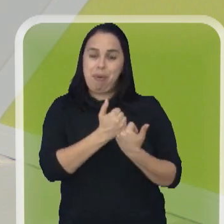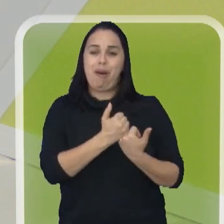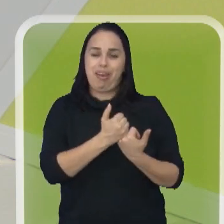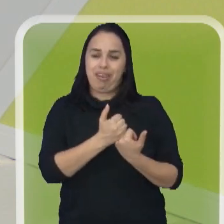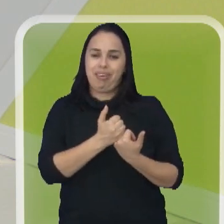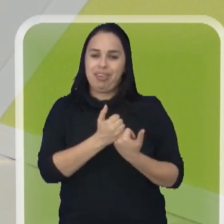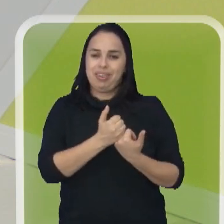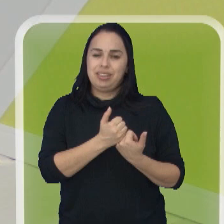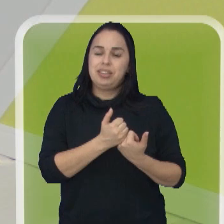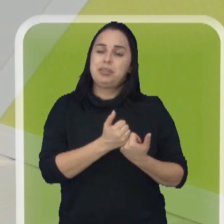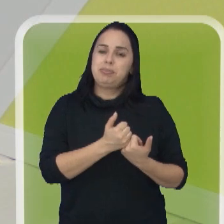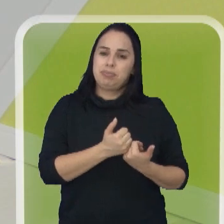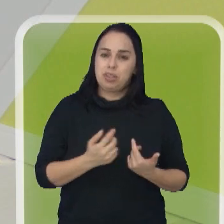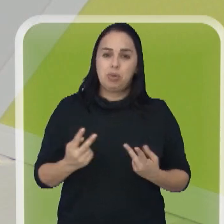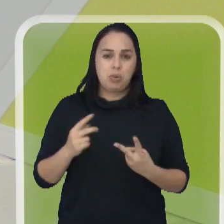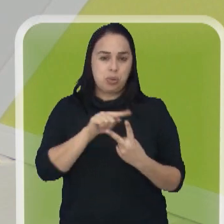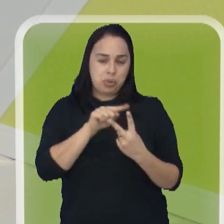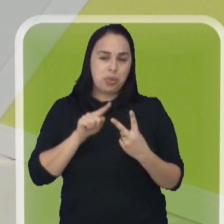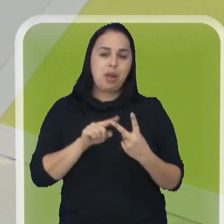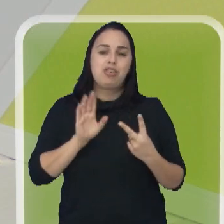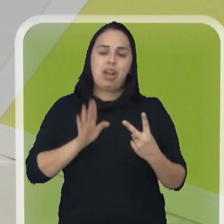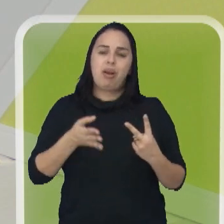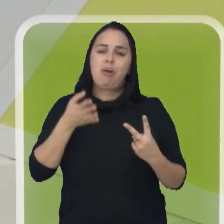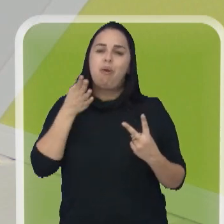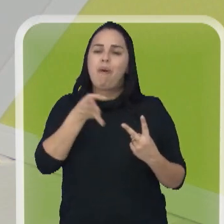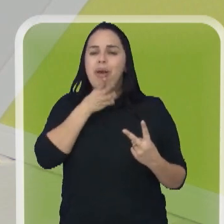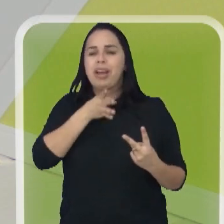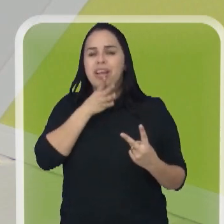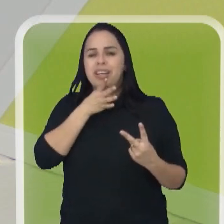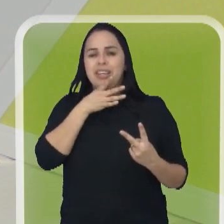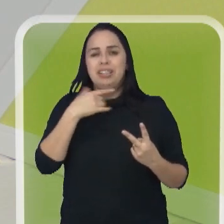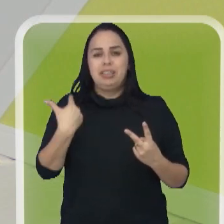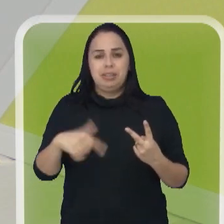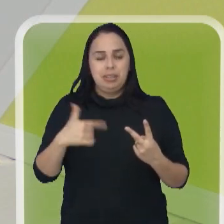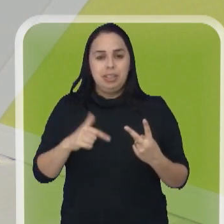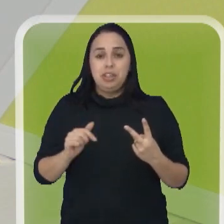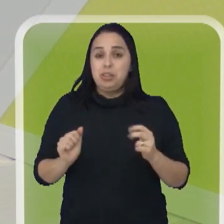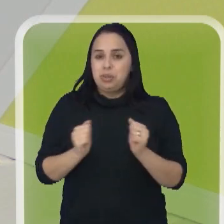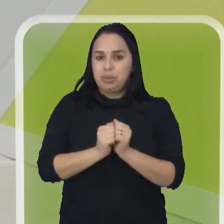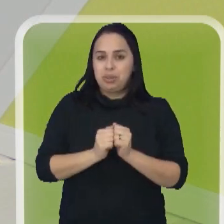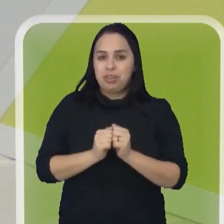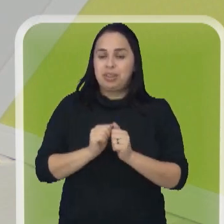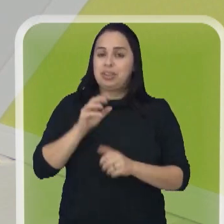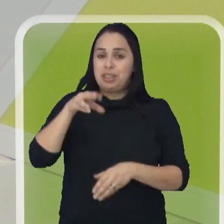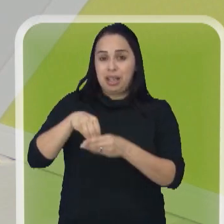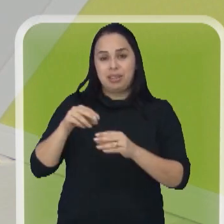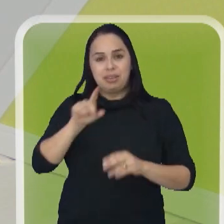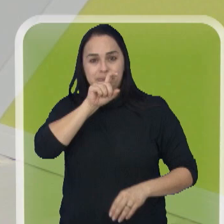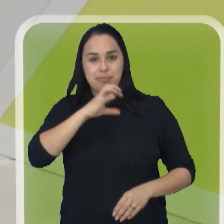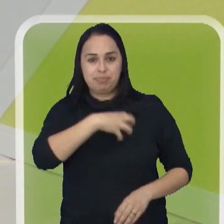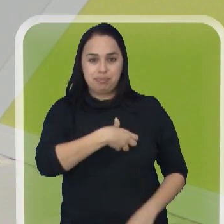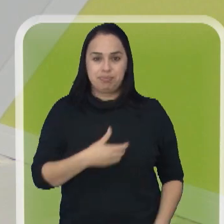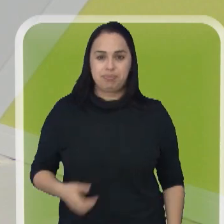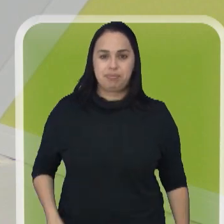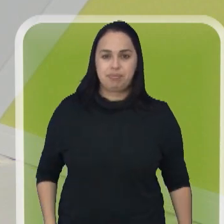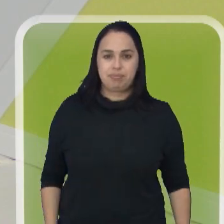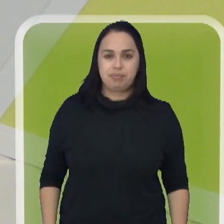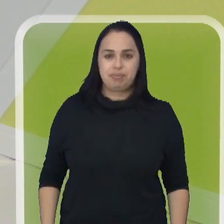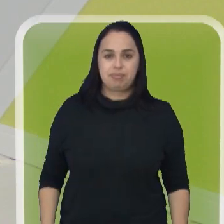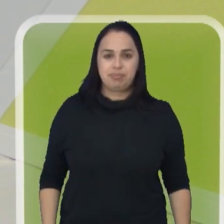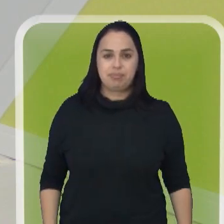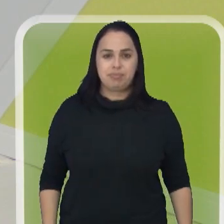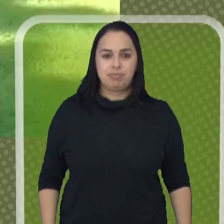Paulo César. Afinal, os dois se conhecem há muitos anos trabalhando juntos no São José. Diz aí, Adilson. Tenho